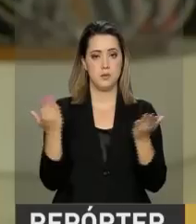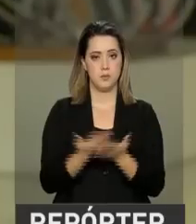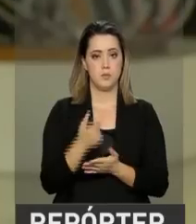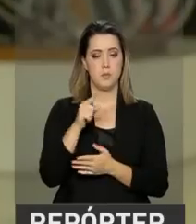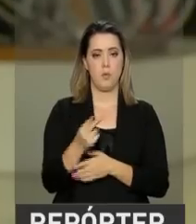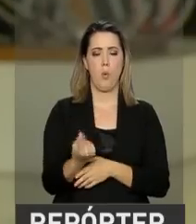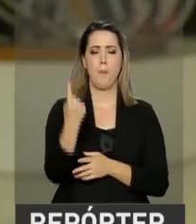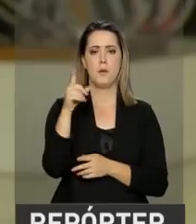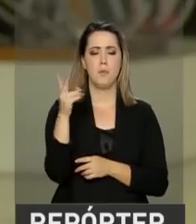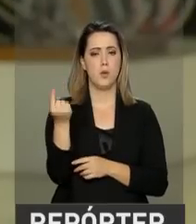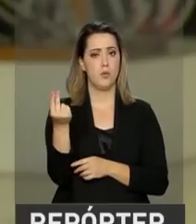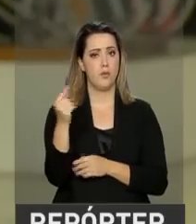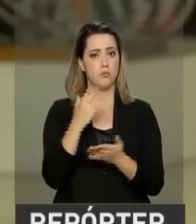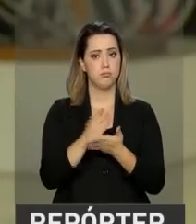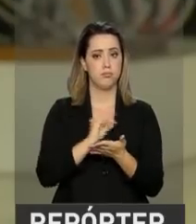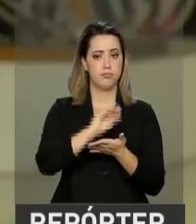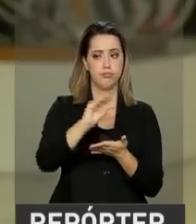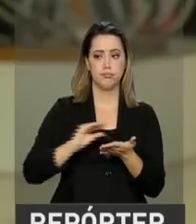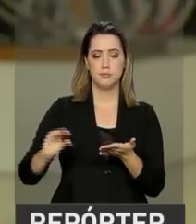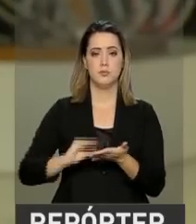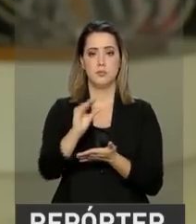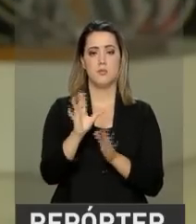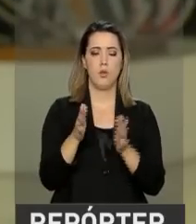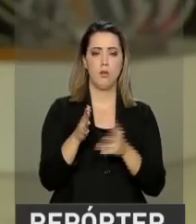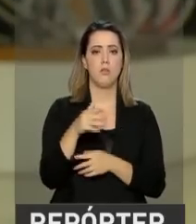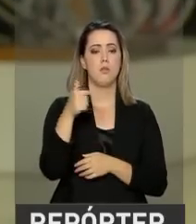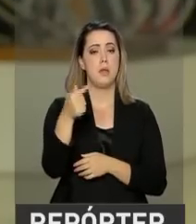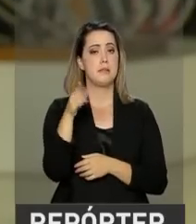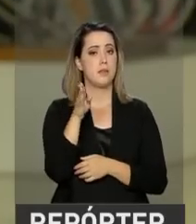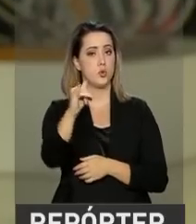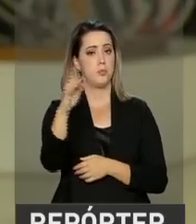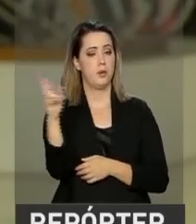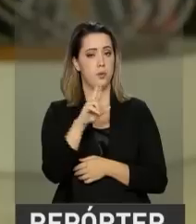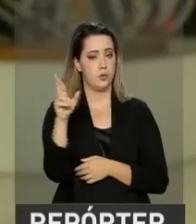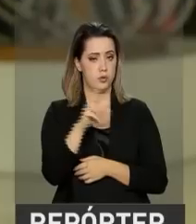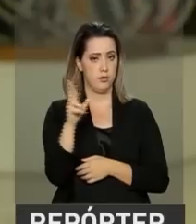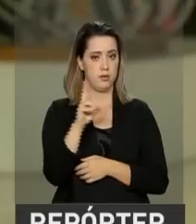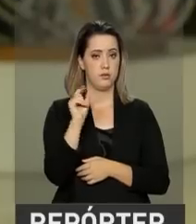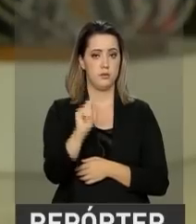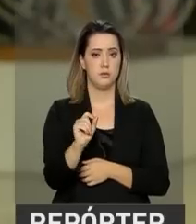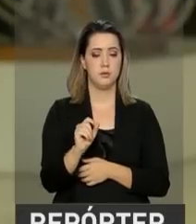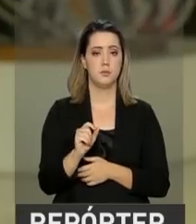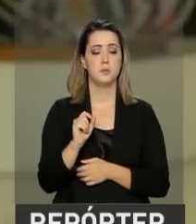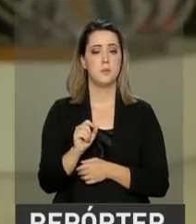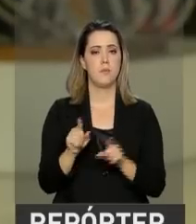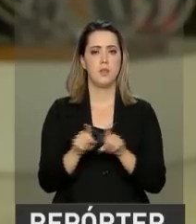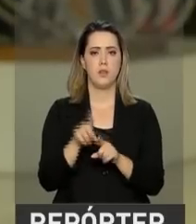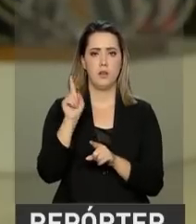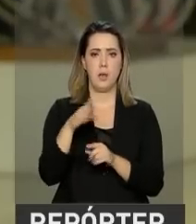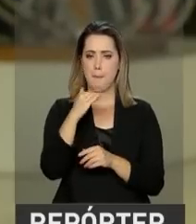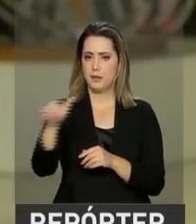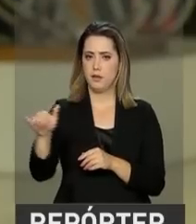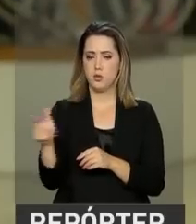o primeiro valor que vai ser distribuído aos trabalhadores é de cerca de 7 bilhões 300 milhões deais que é